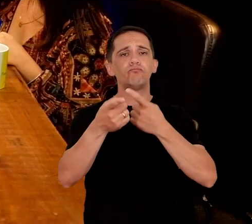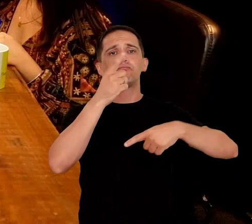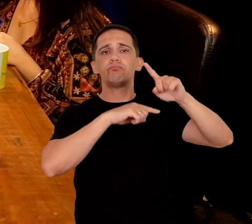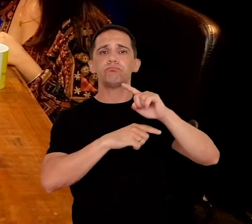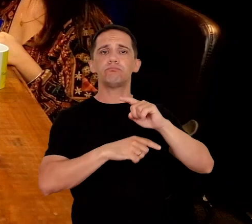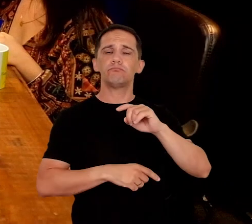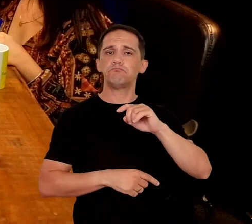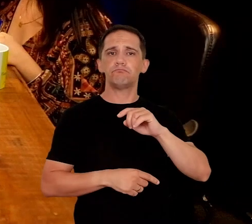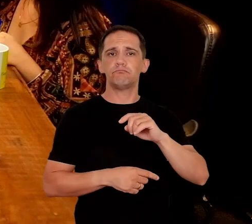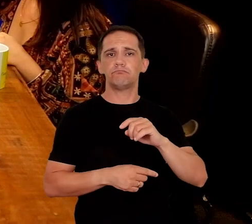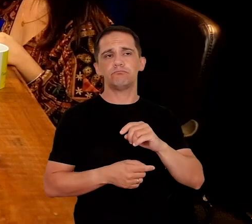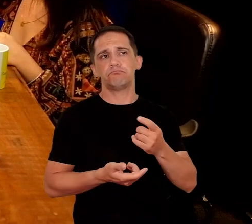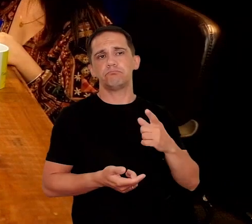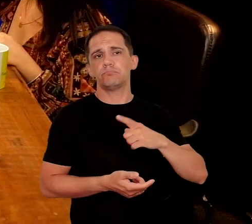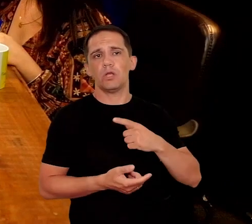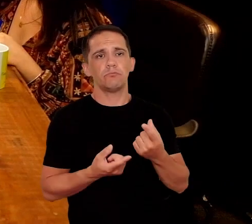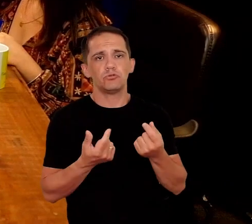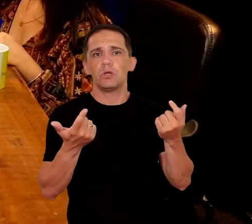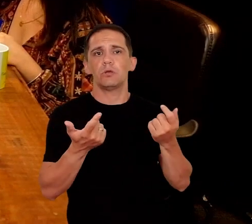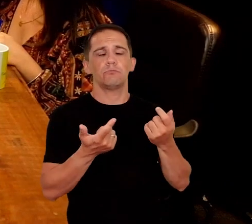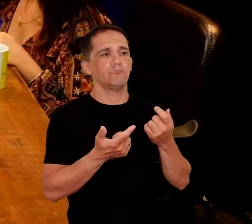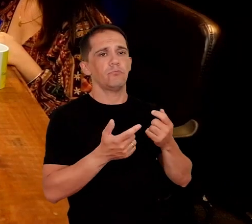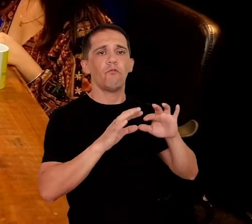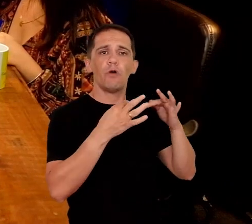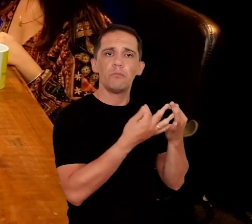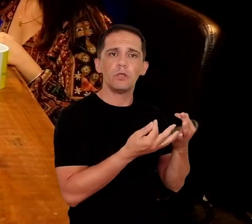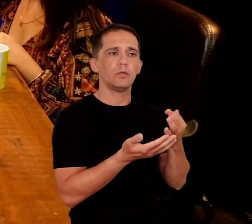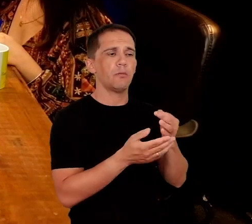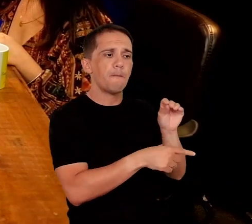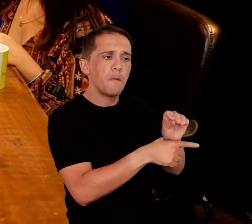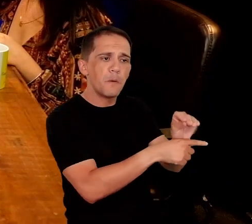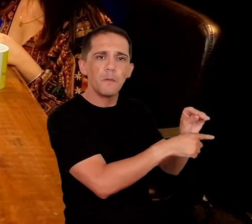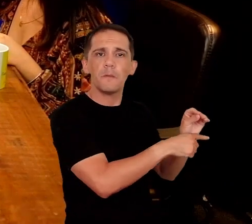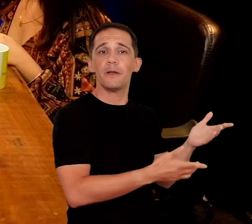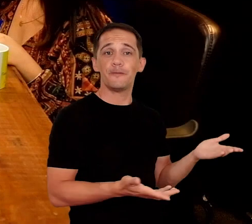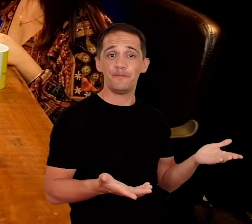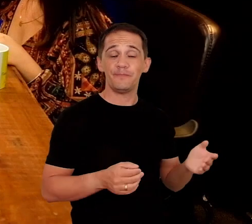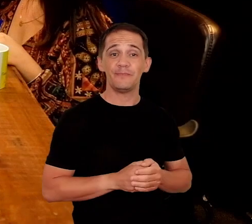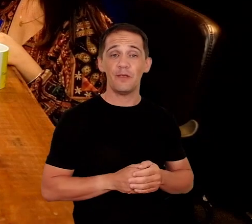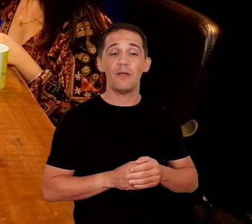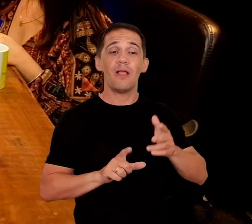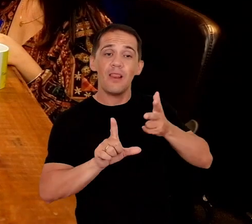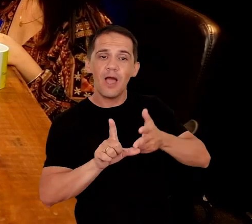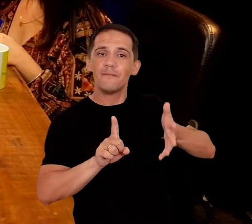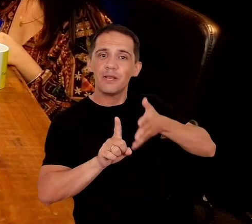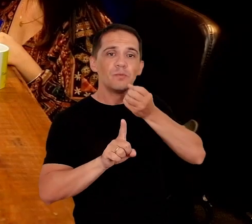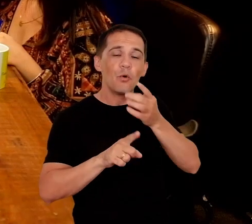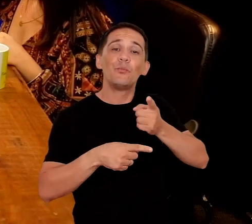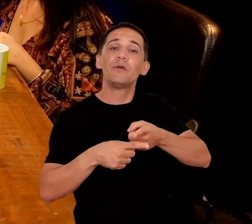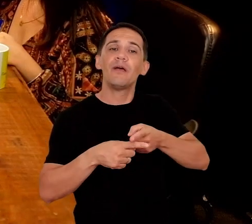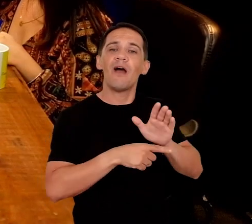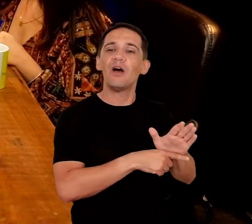suas famílias, né? E aí, nesse mês de setembro, as empresas ficam conhecendo mais os seus colaboradores